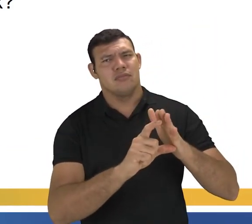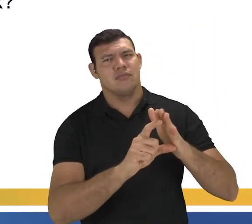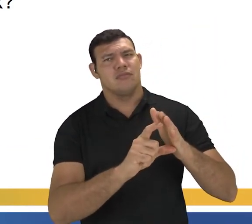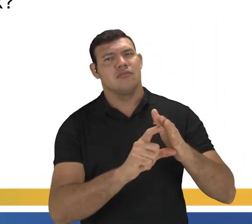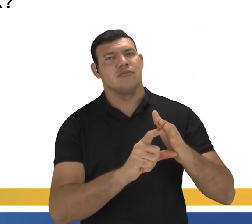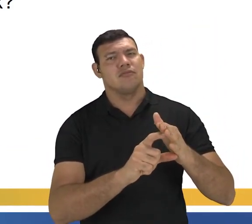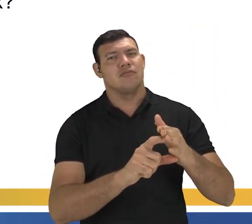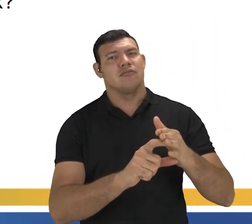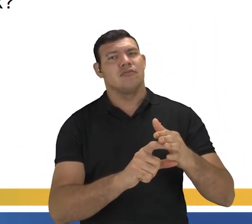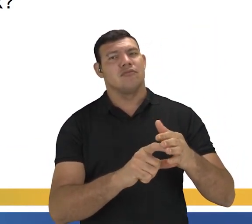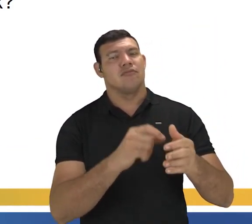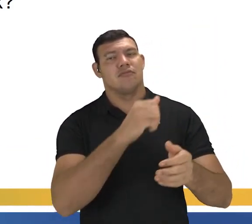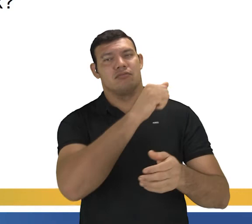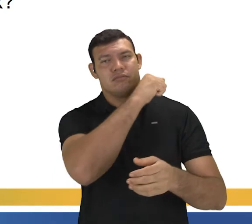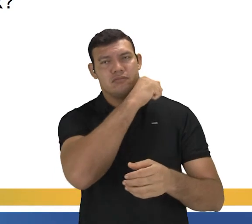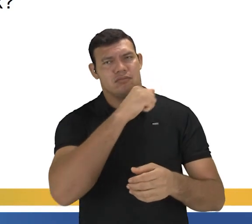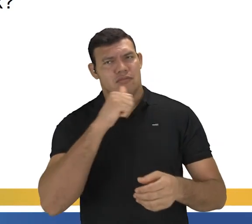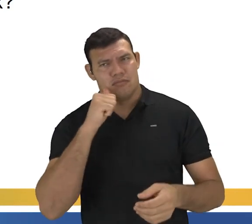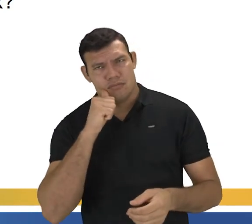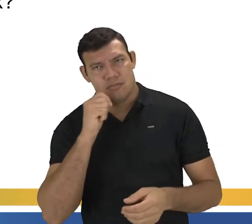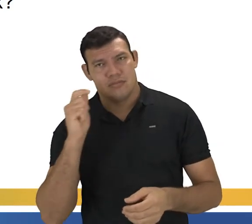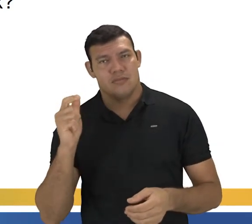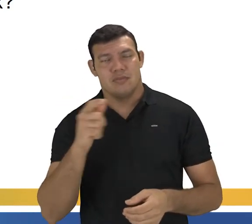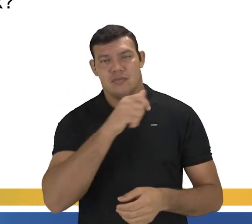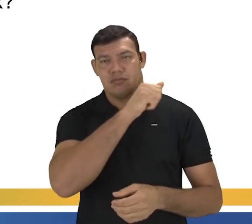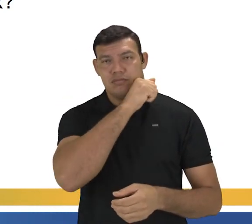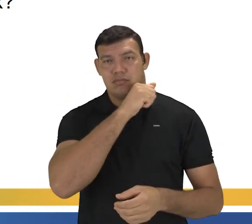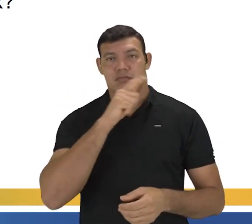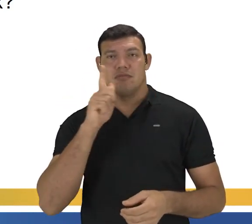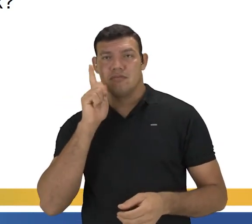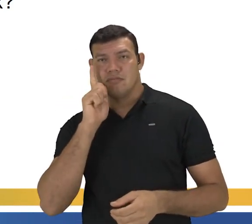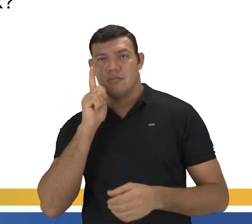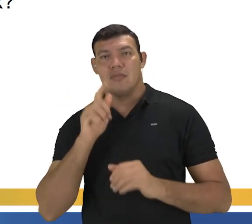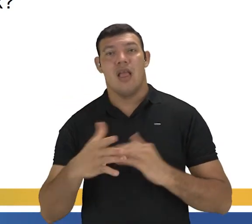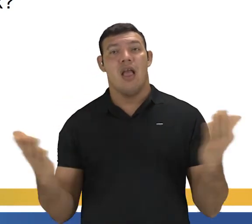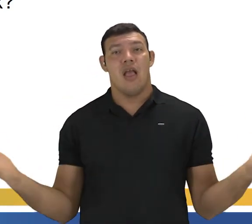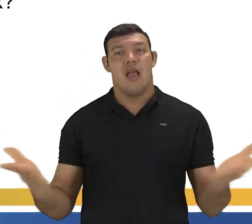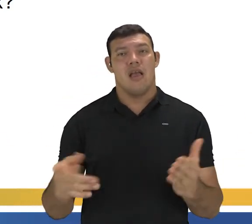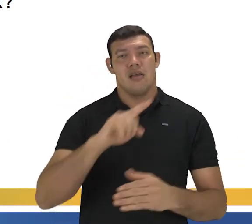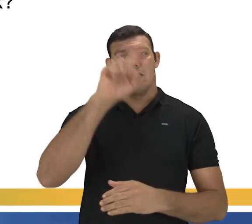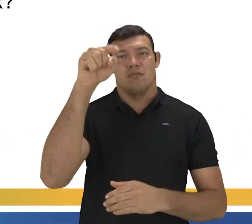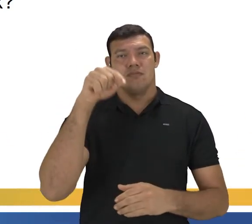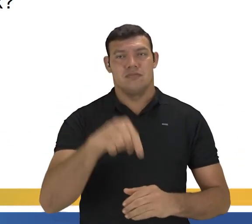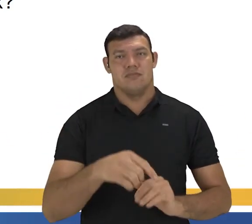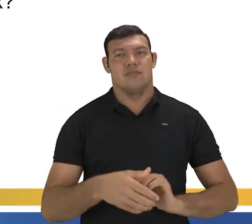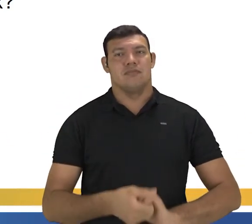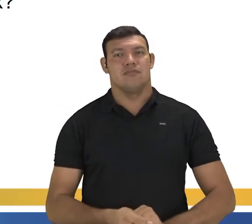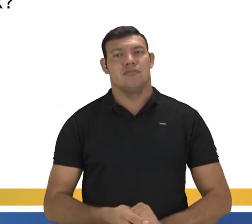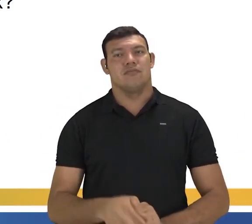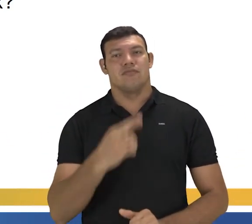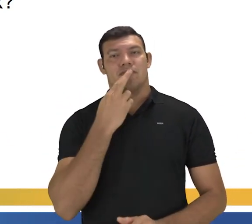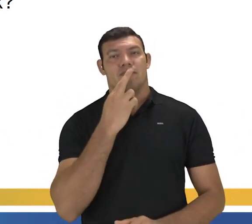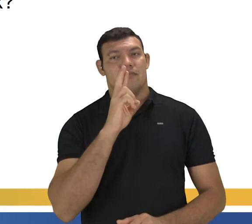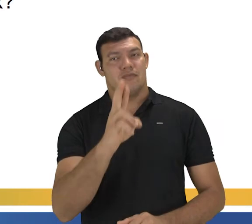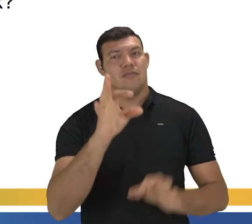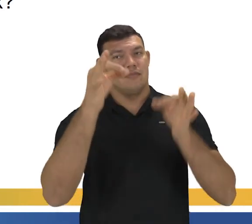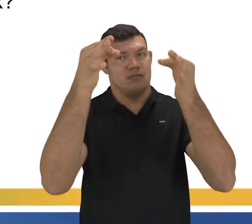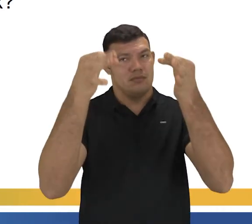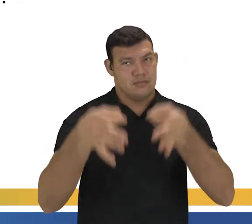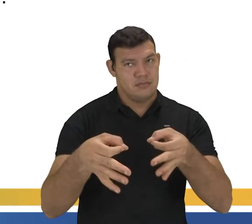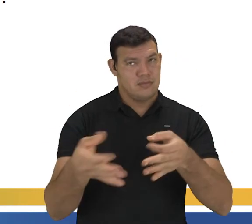entrar antes de ir ao plenário tudo bem vamos agora passar para forma interrogativa as respostas ok